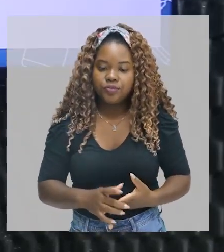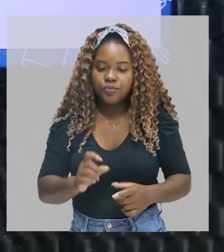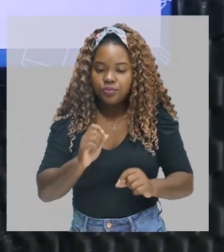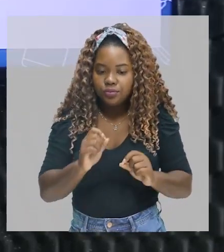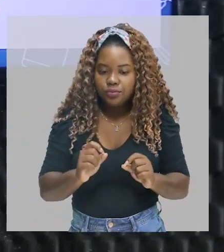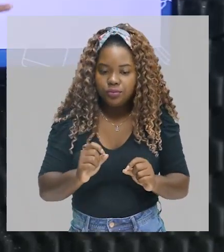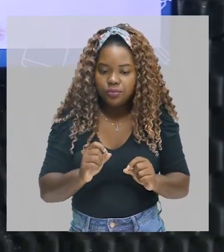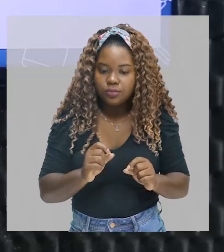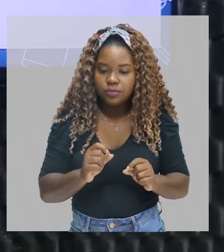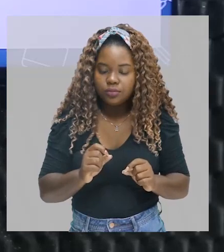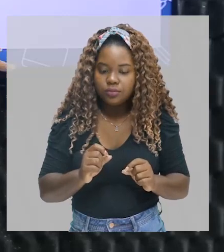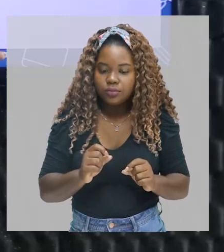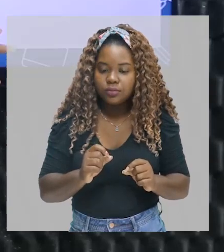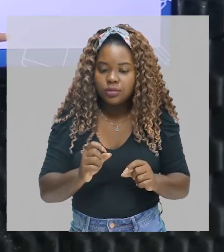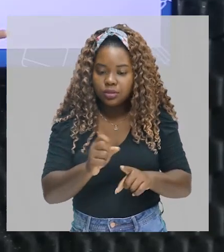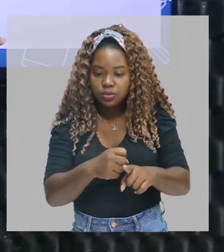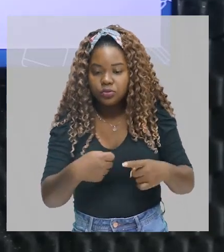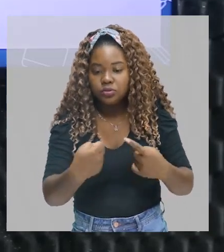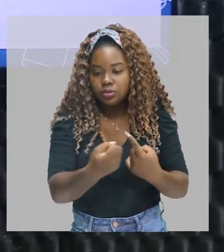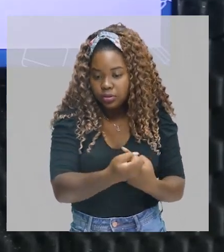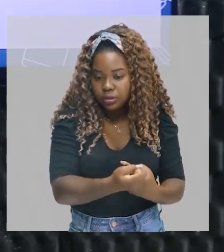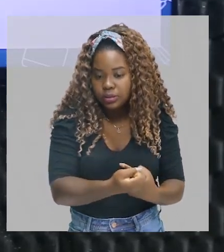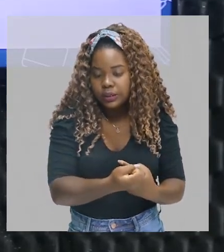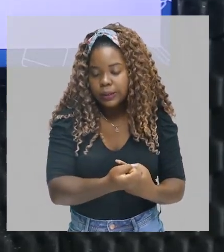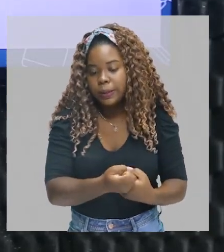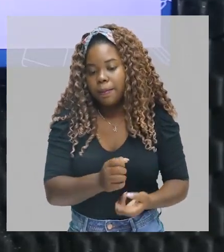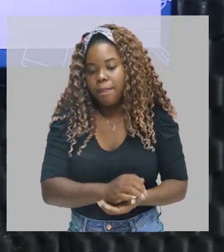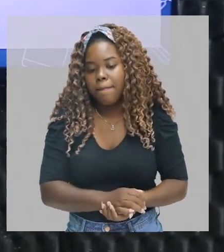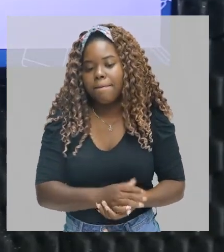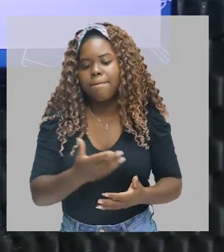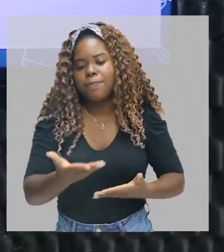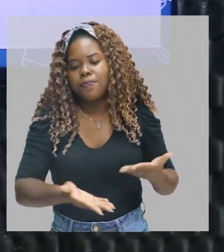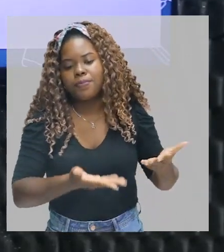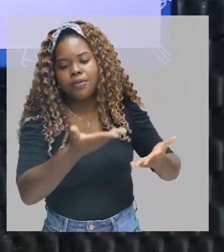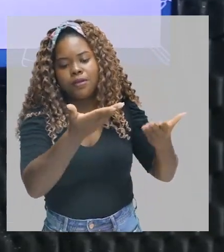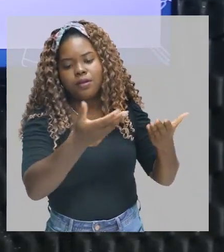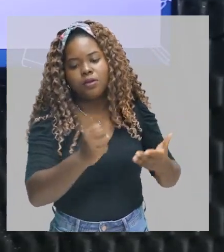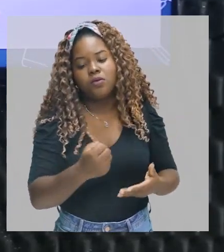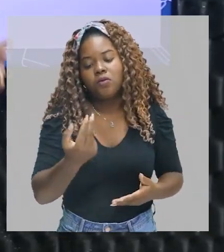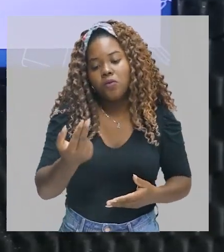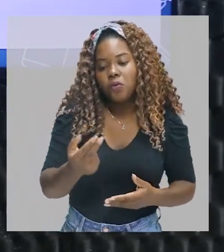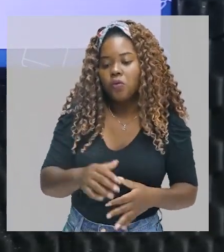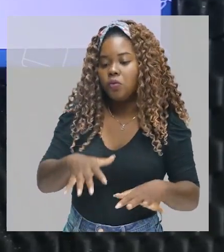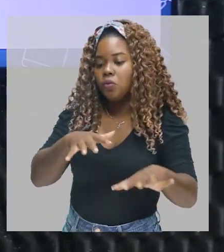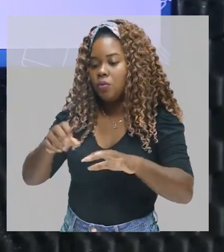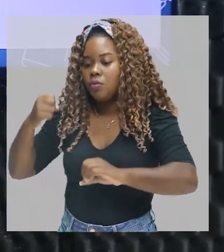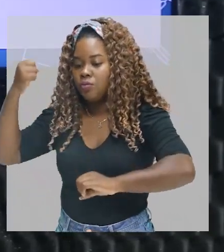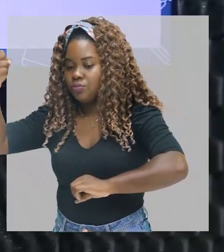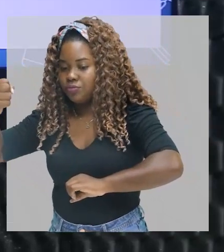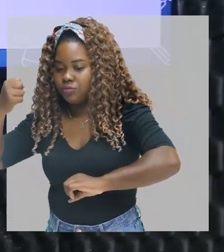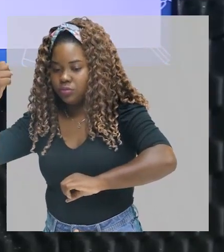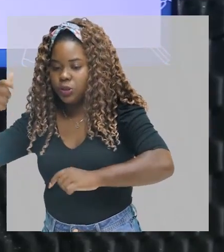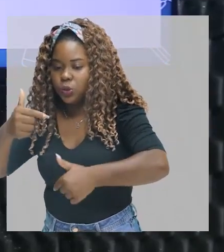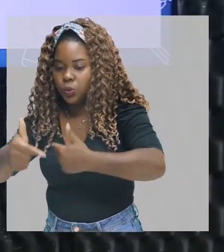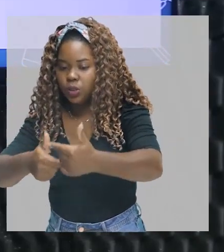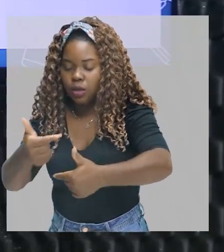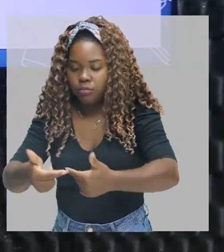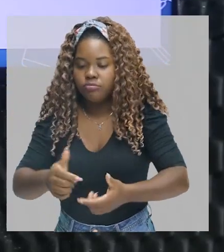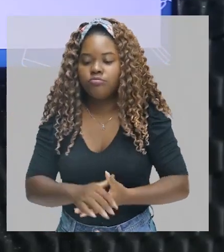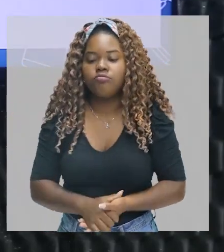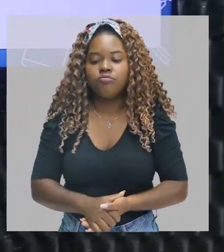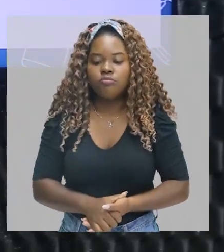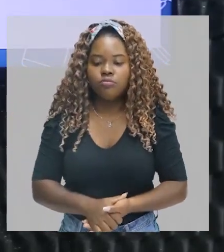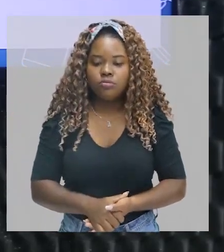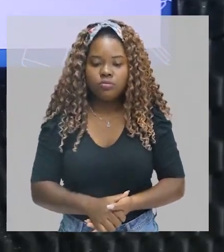dessa dessa sociedade aí burguesa. Ora exaltando, ora protestando. Ora exaltando, ora protestando. Tá